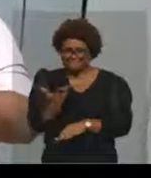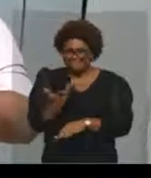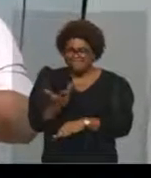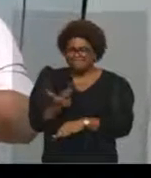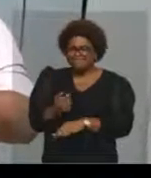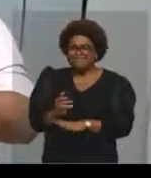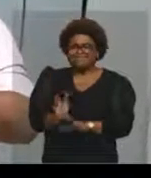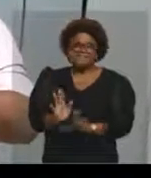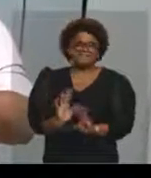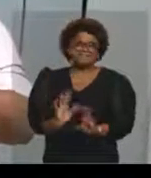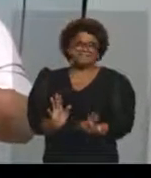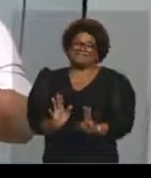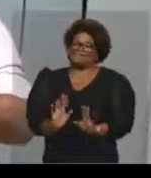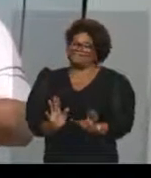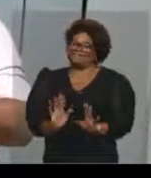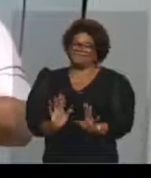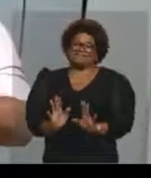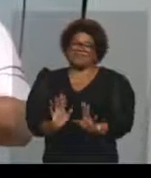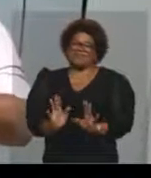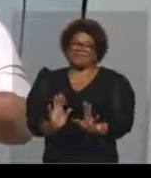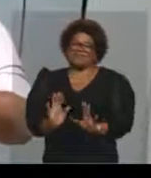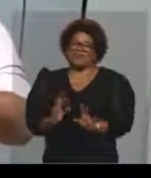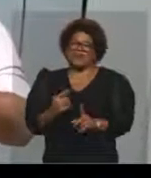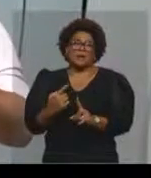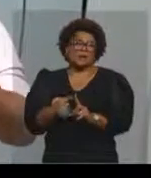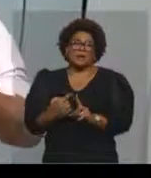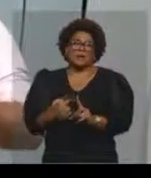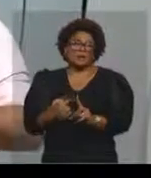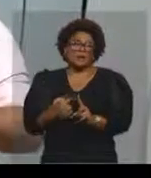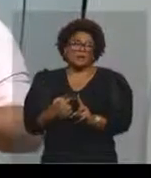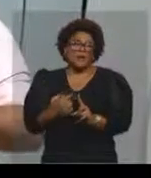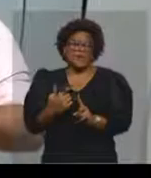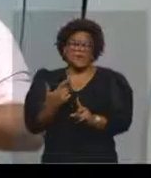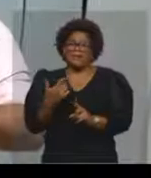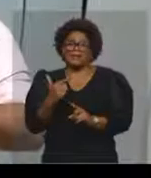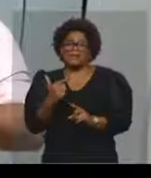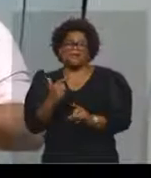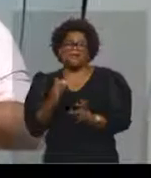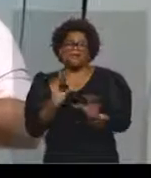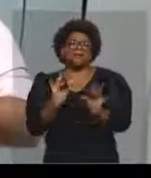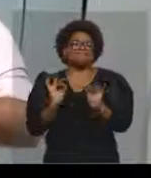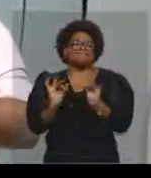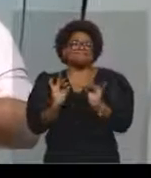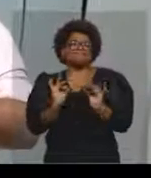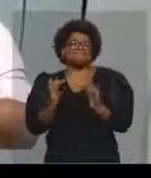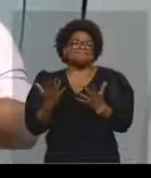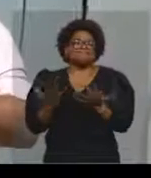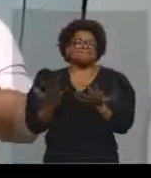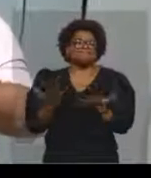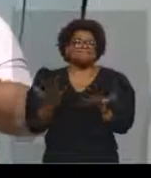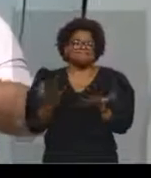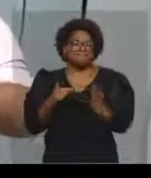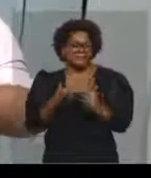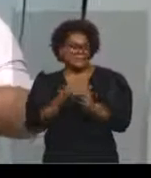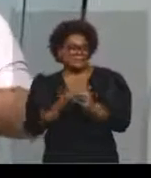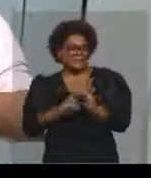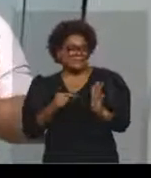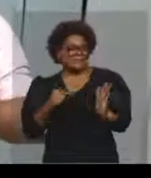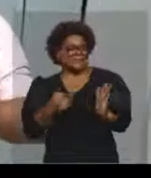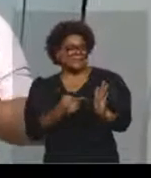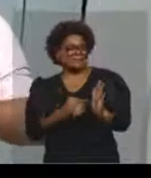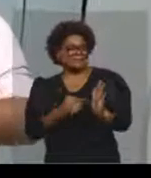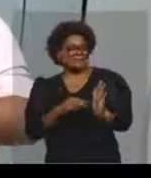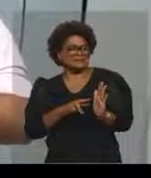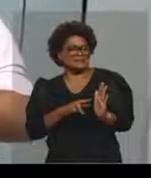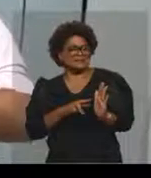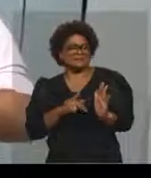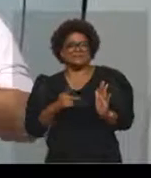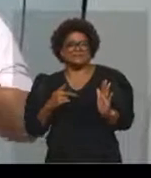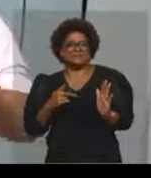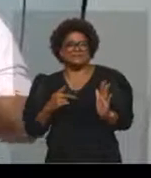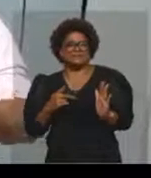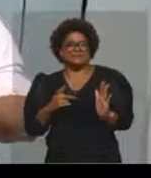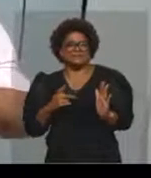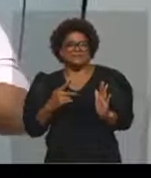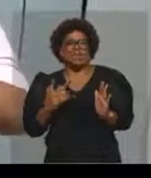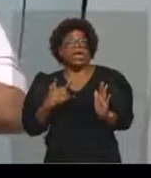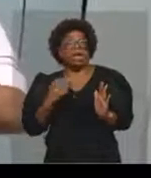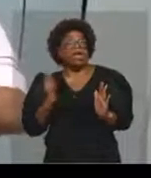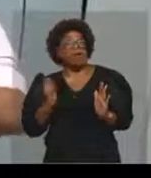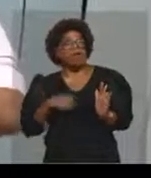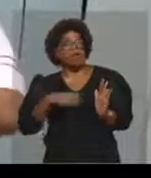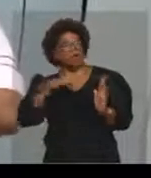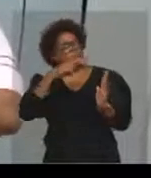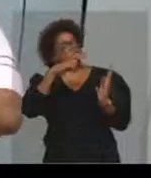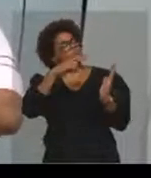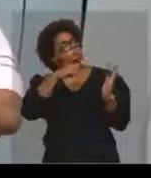ali dos meus estudos, não é algo que eu tenho muita intimidade. Então, ler eu vou conseguir saber